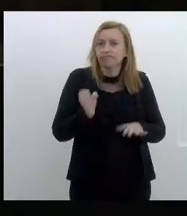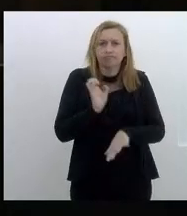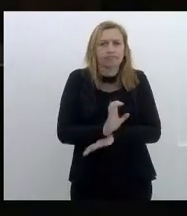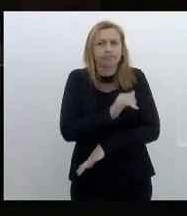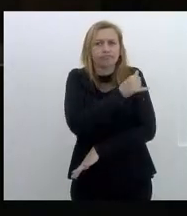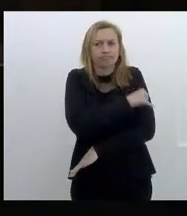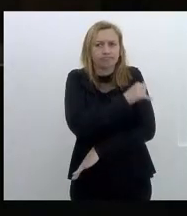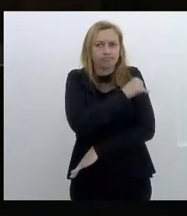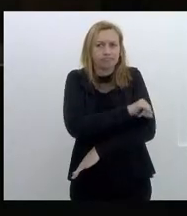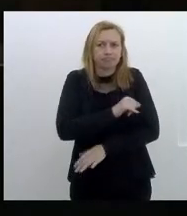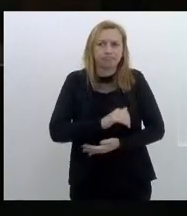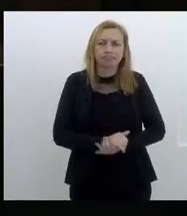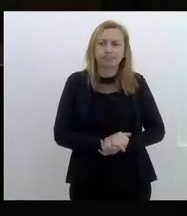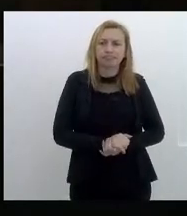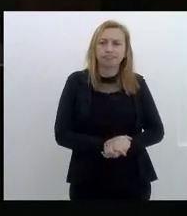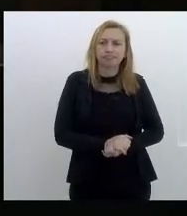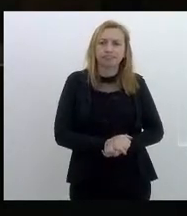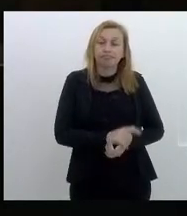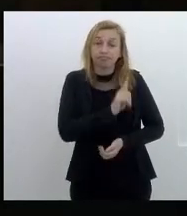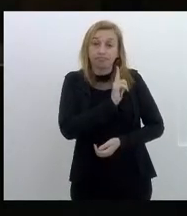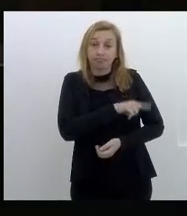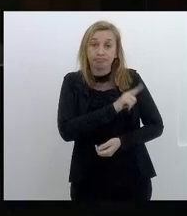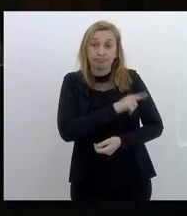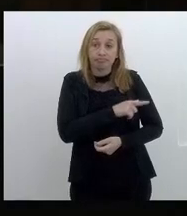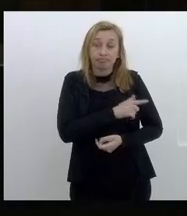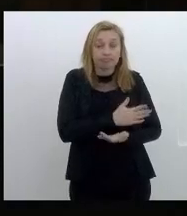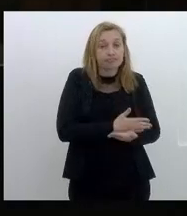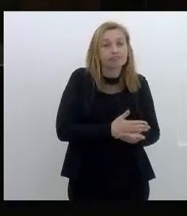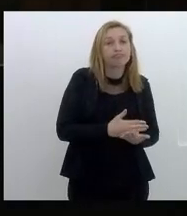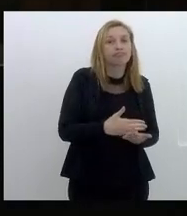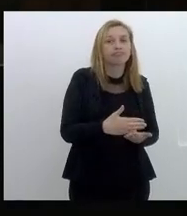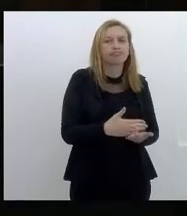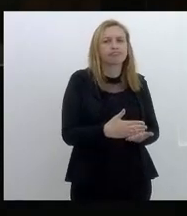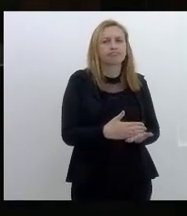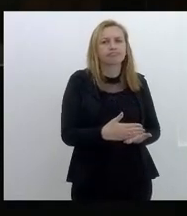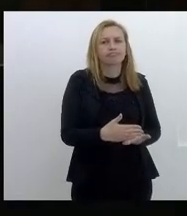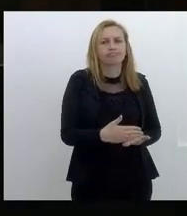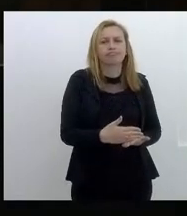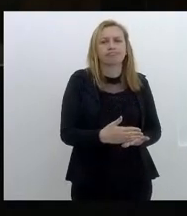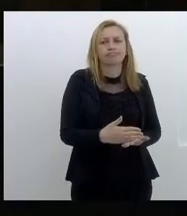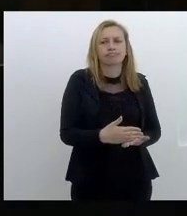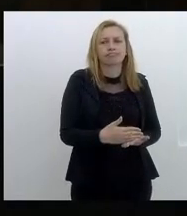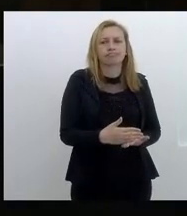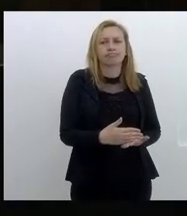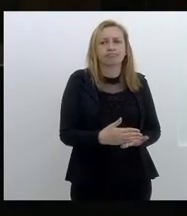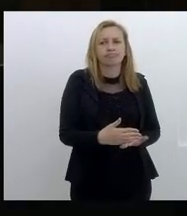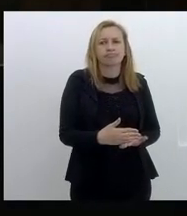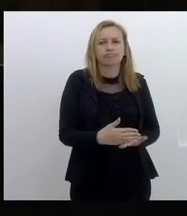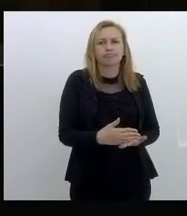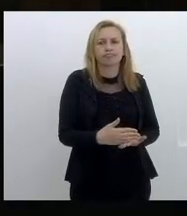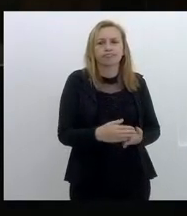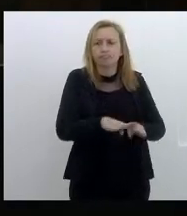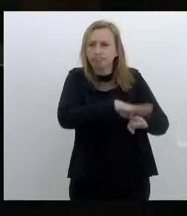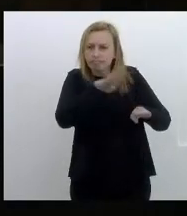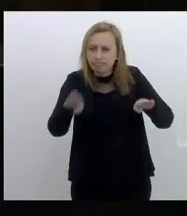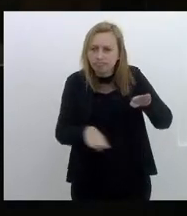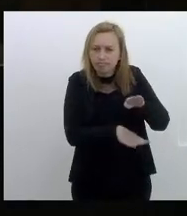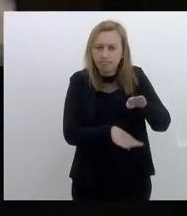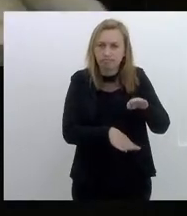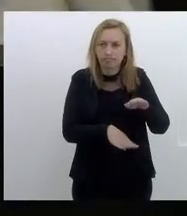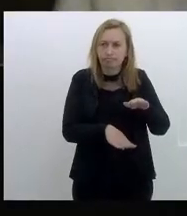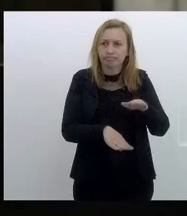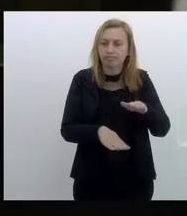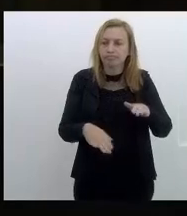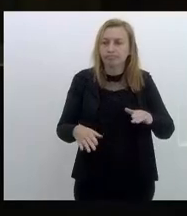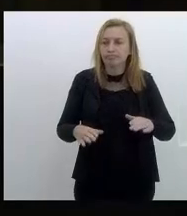Janeiro a partir de uma gestão muito muito submissa ao governo federal